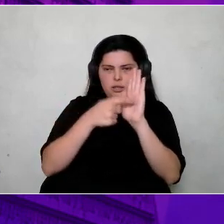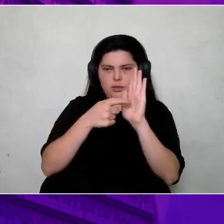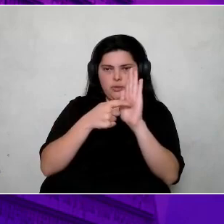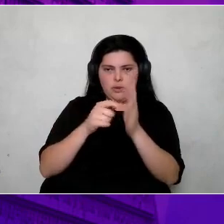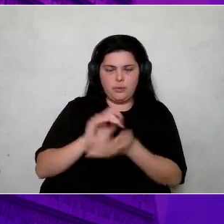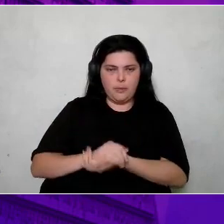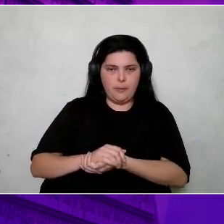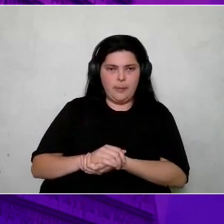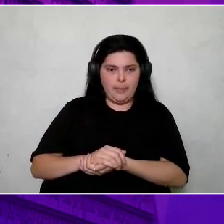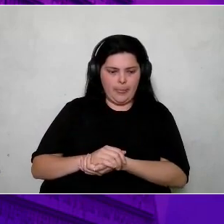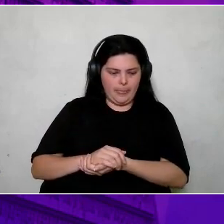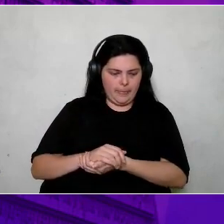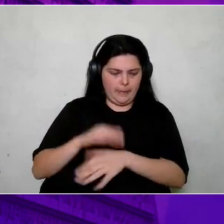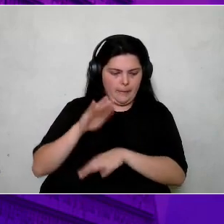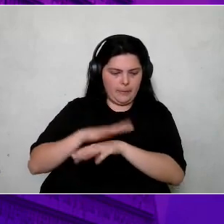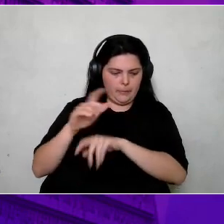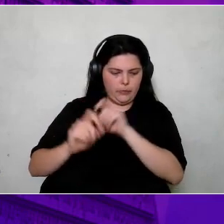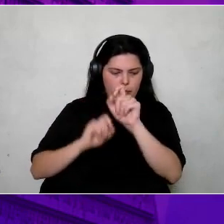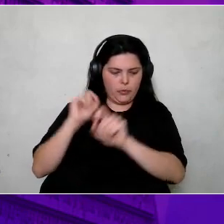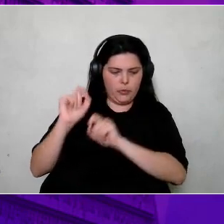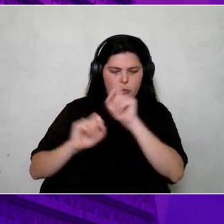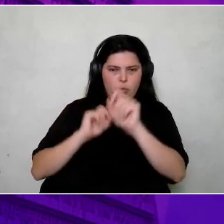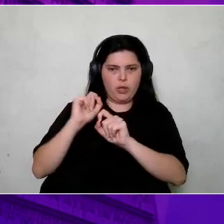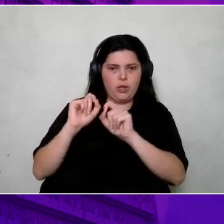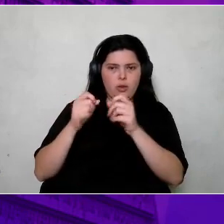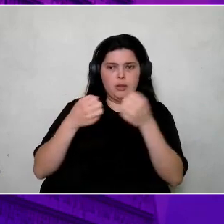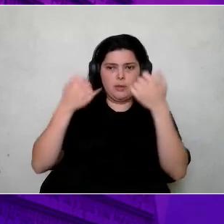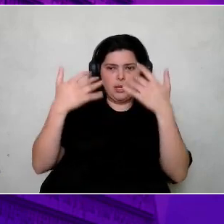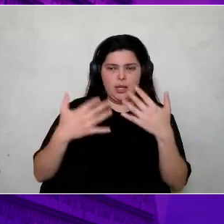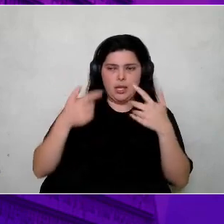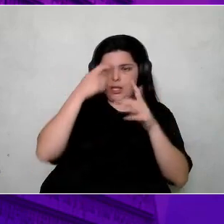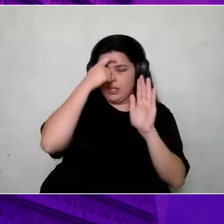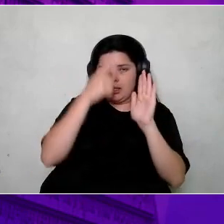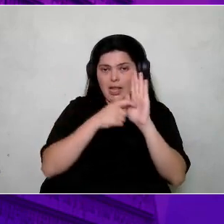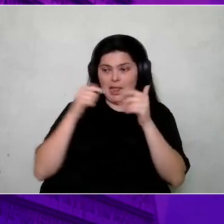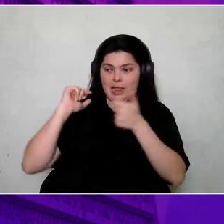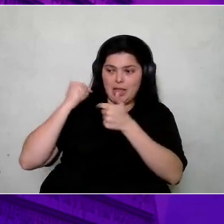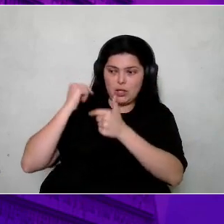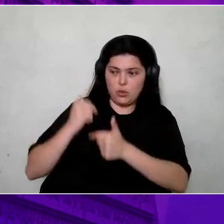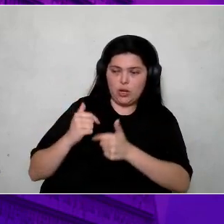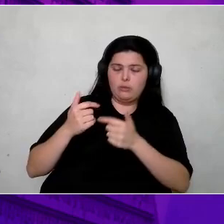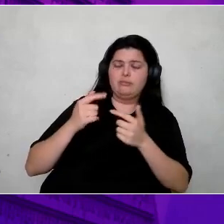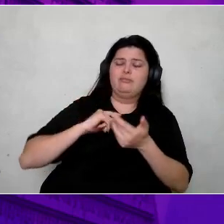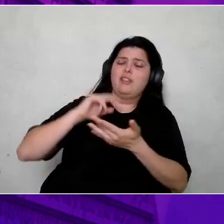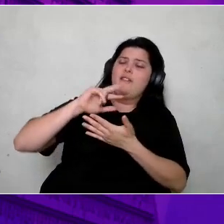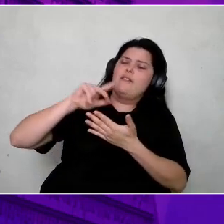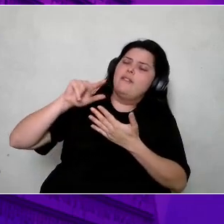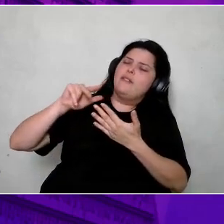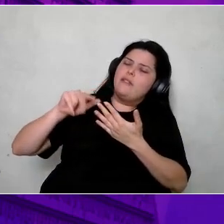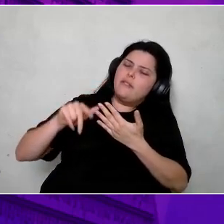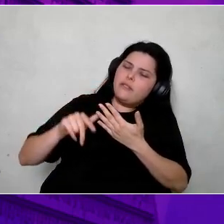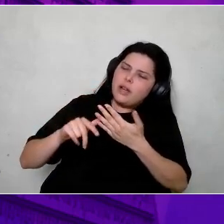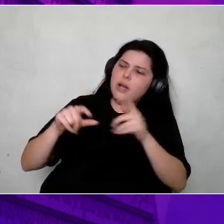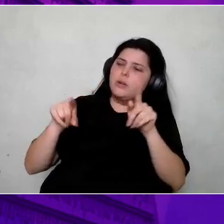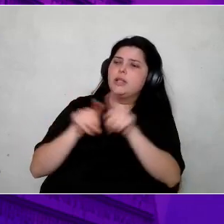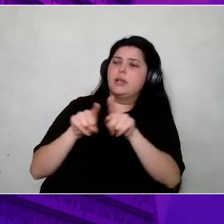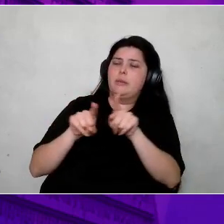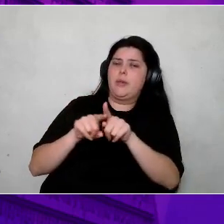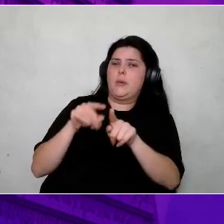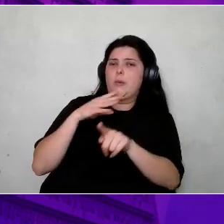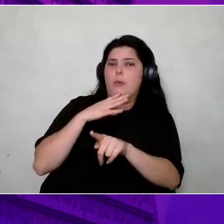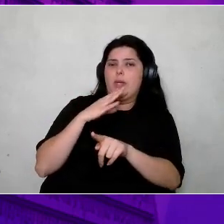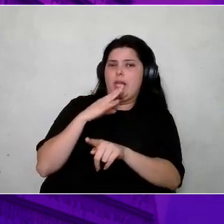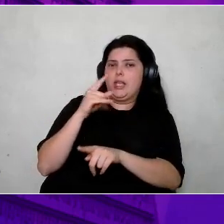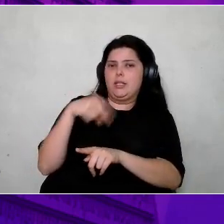da Generative AI, eu falei da AI tradicional, e aí a gente tem vários casos que vocês também, todo mundo aí já deve